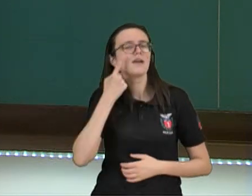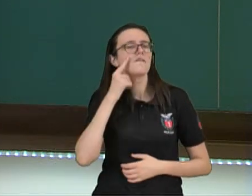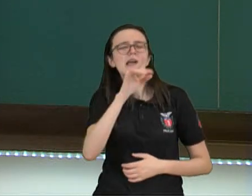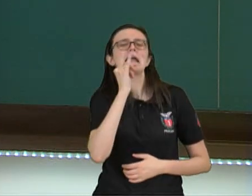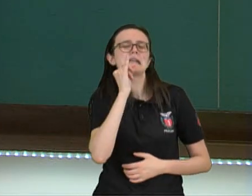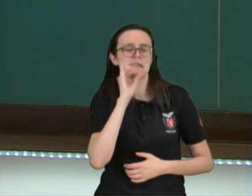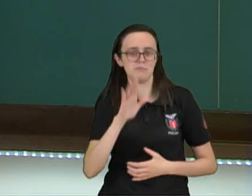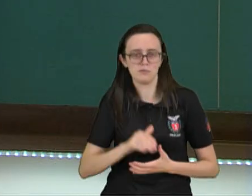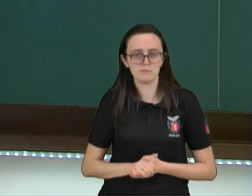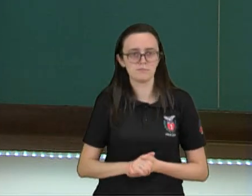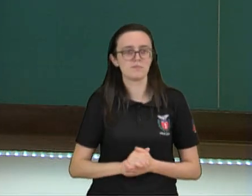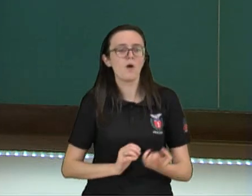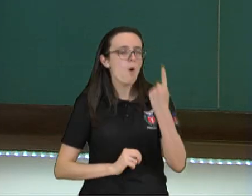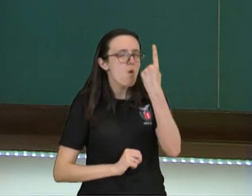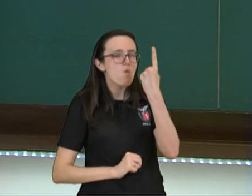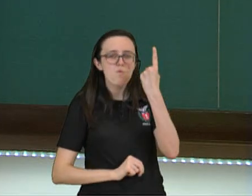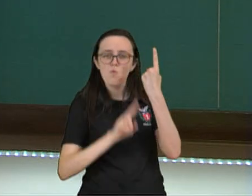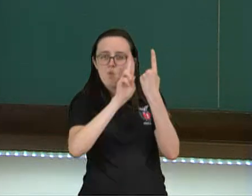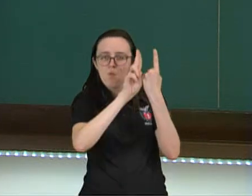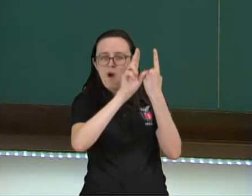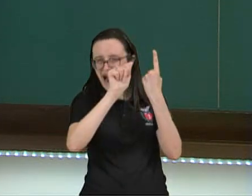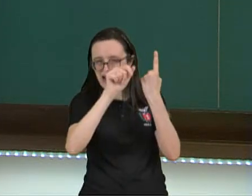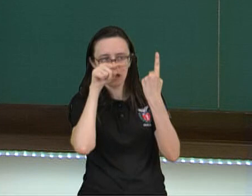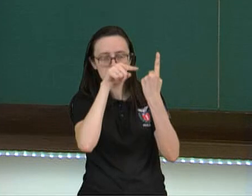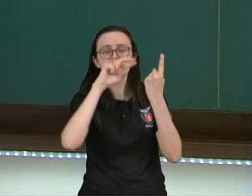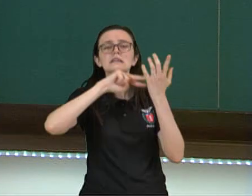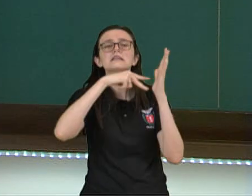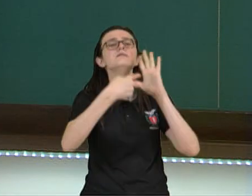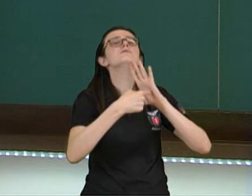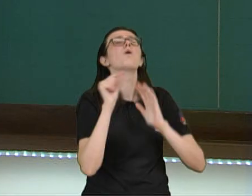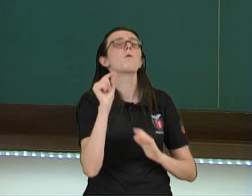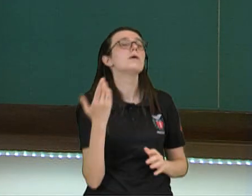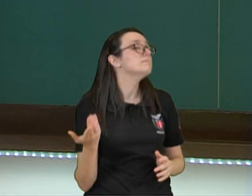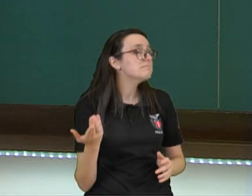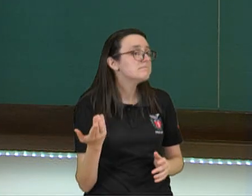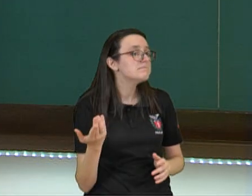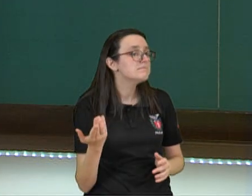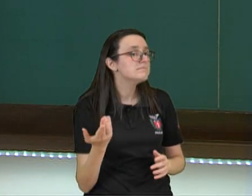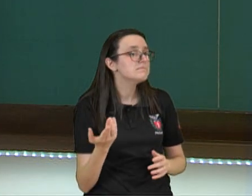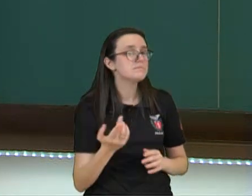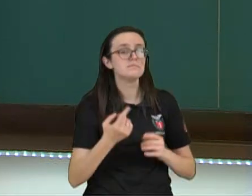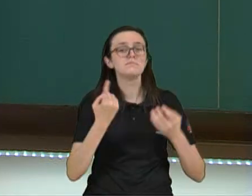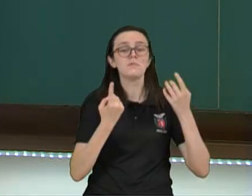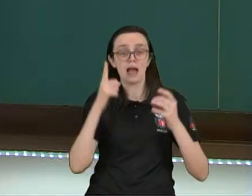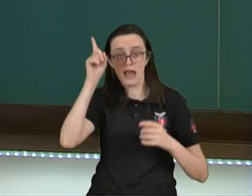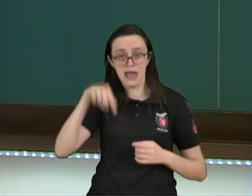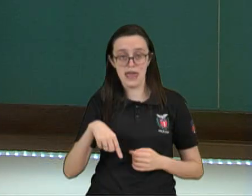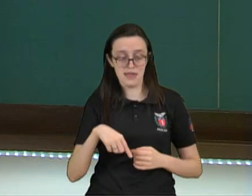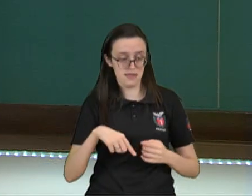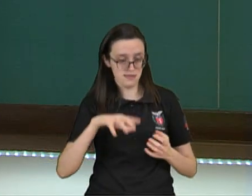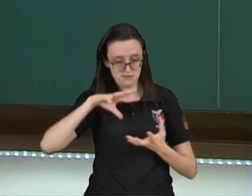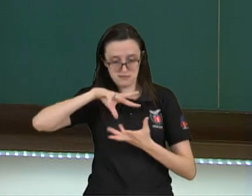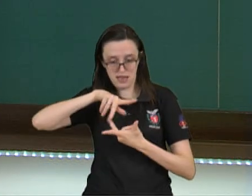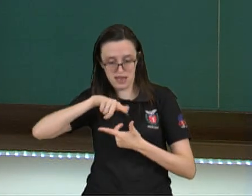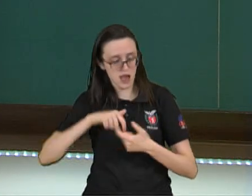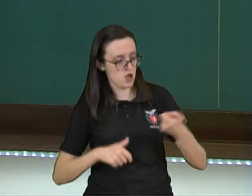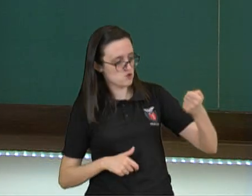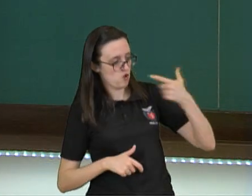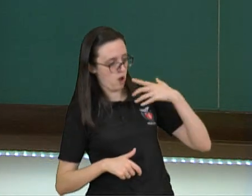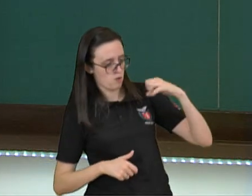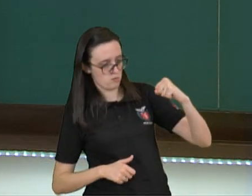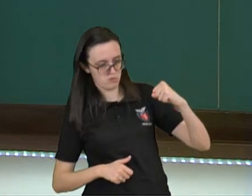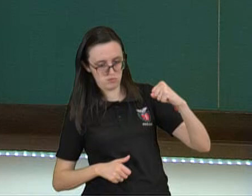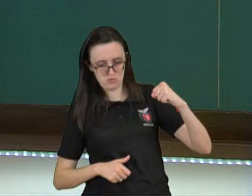vale. UA, uma unidade astronômica, equivale à distância entre a Terra e o Sol. Bem básico,